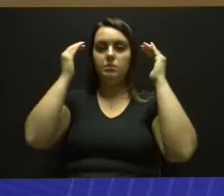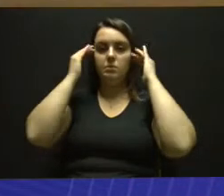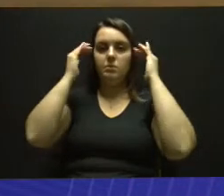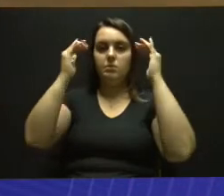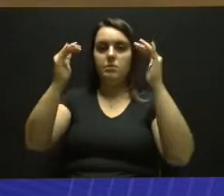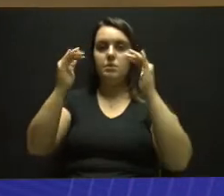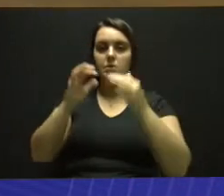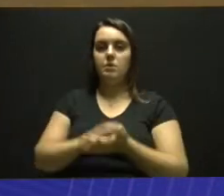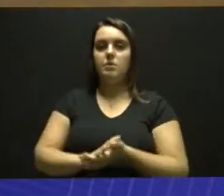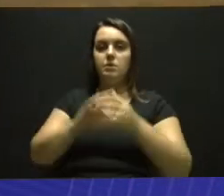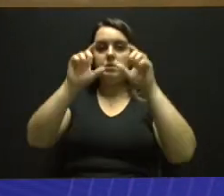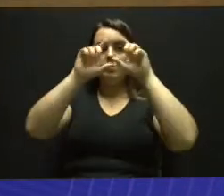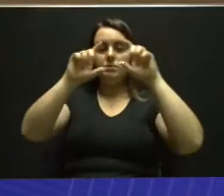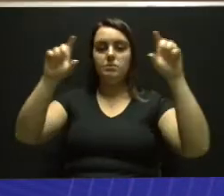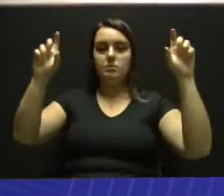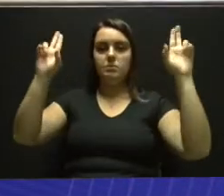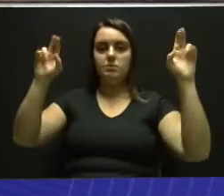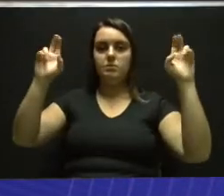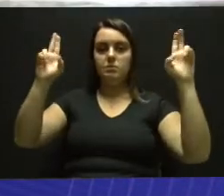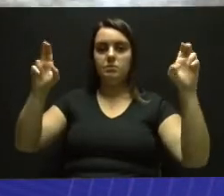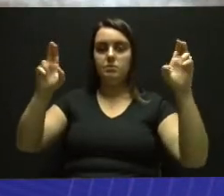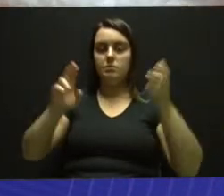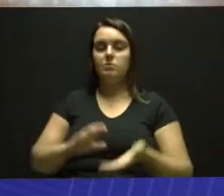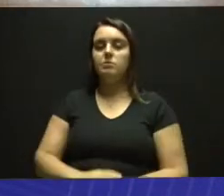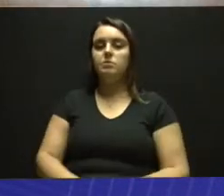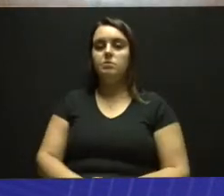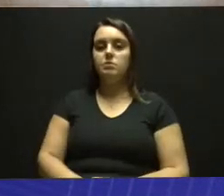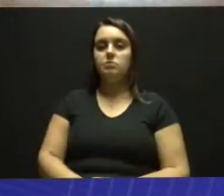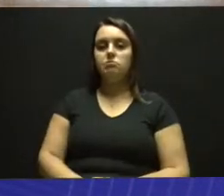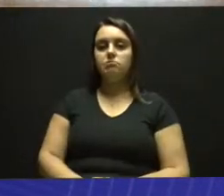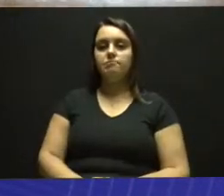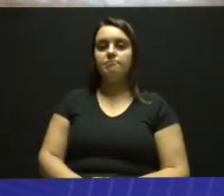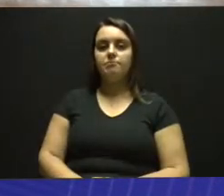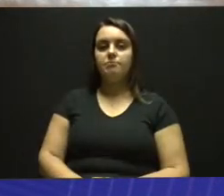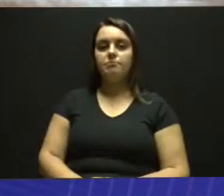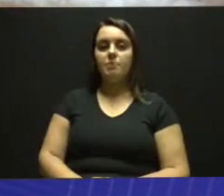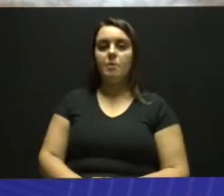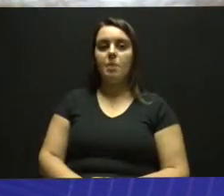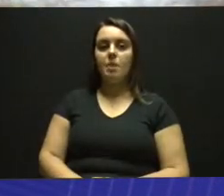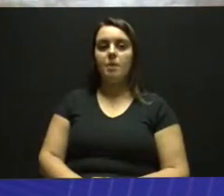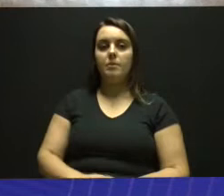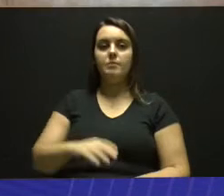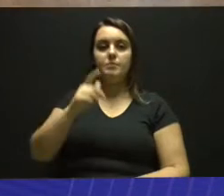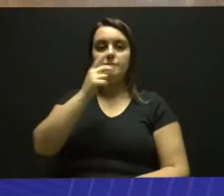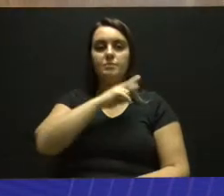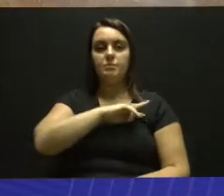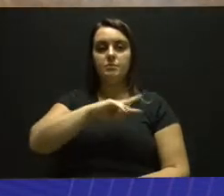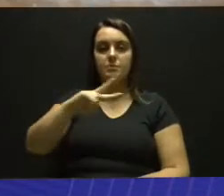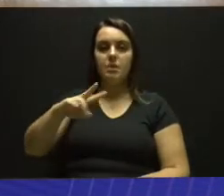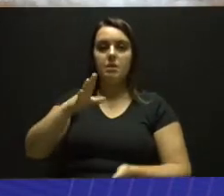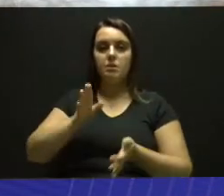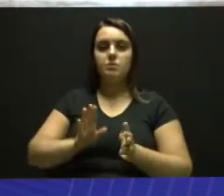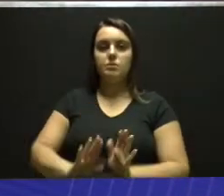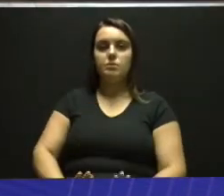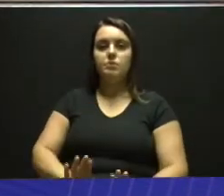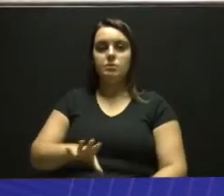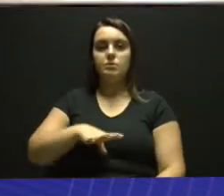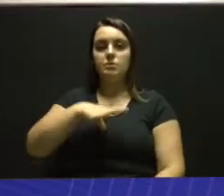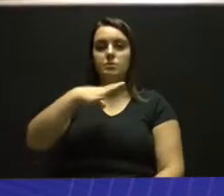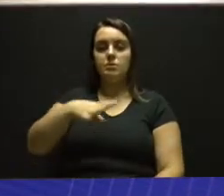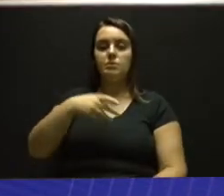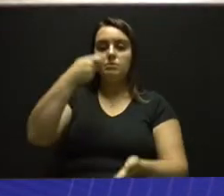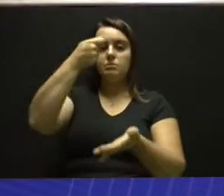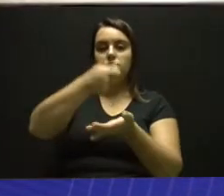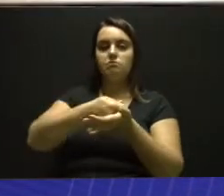deixe uma frase de josé de alencar o sucesso nós nasce do querer da determinação e da